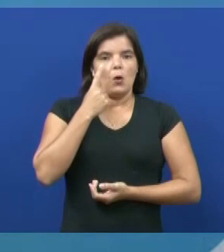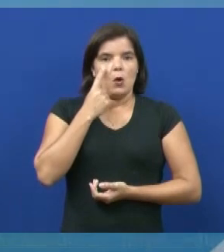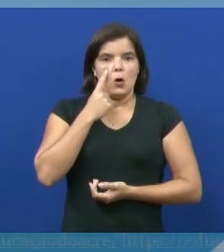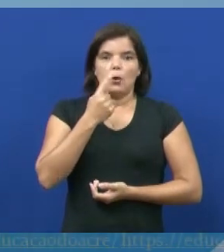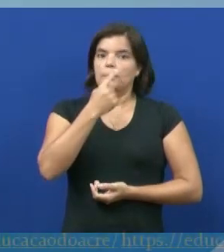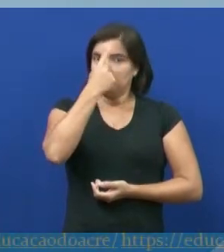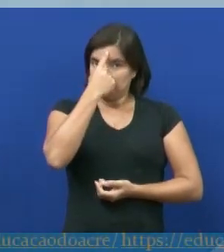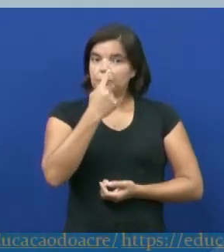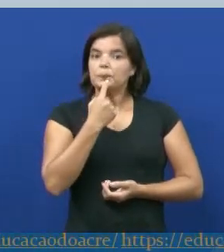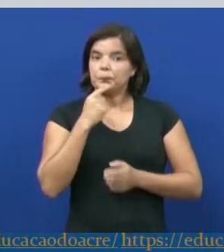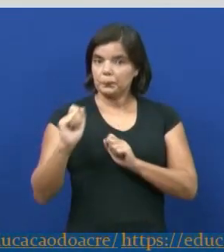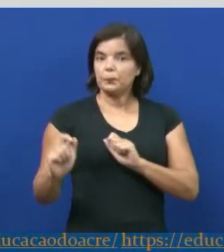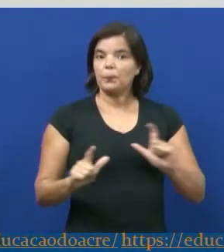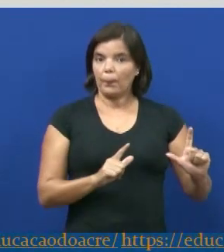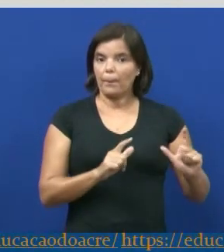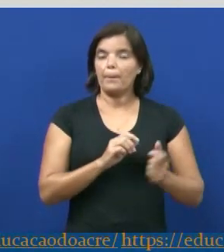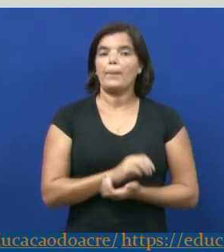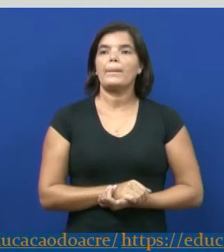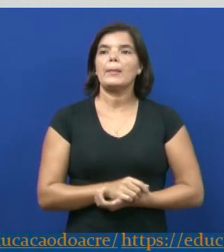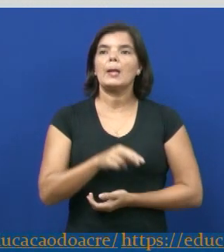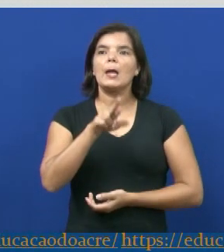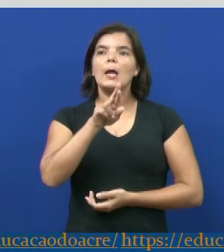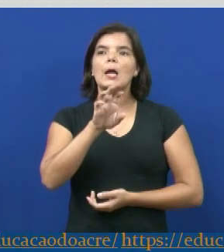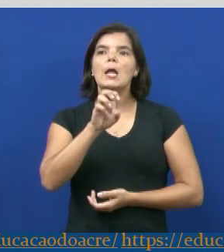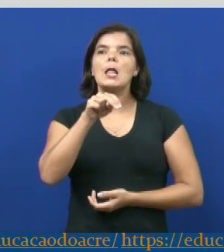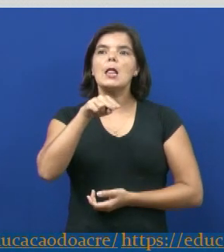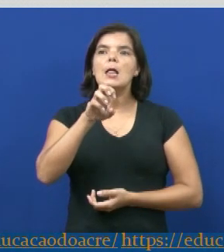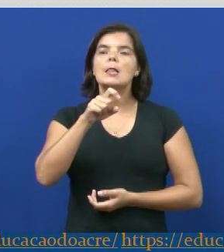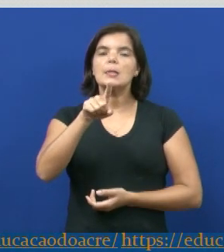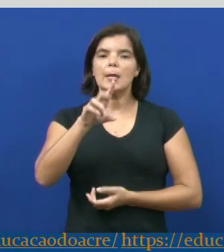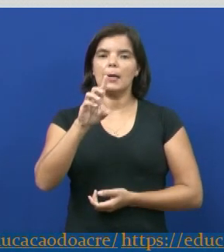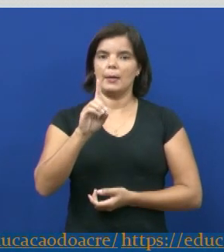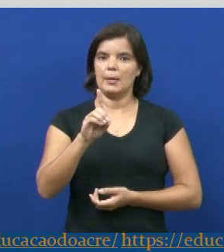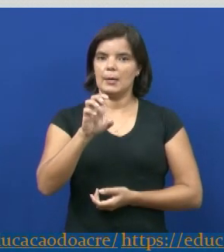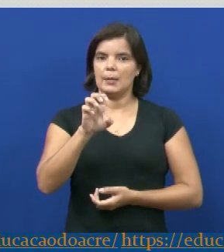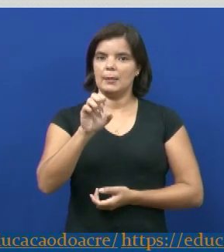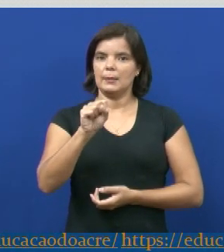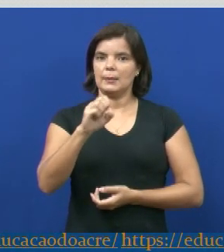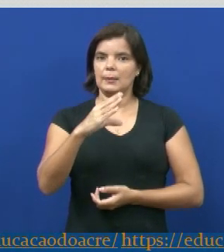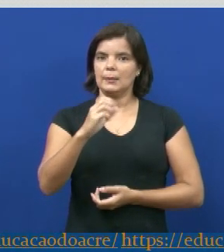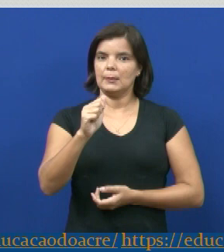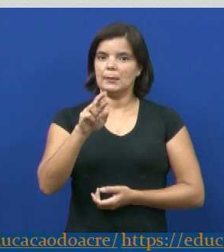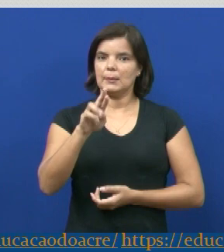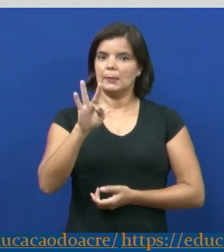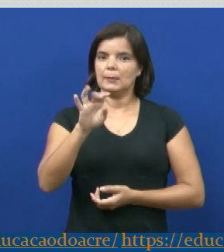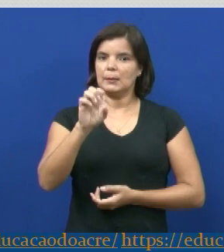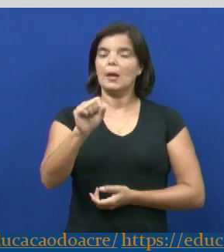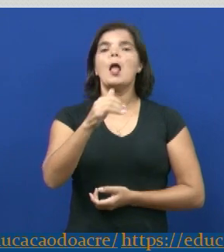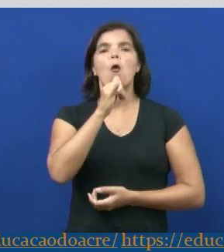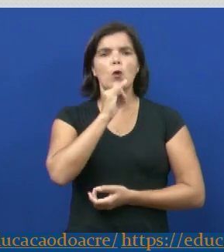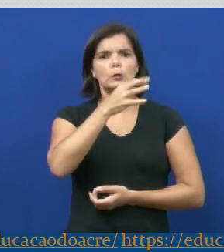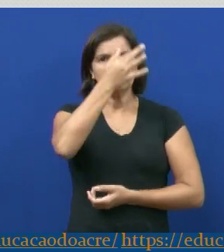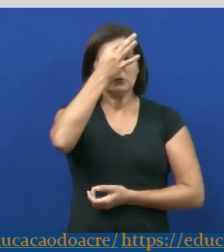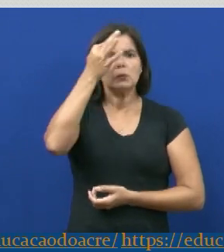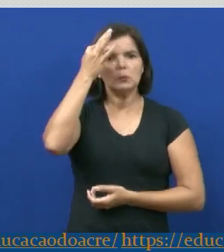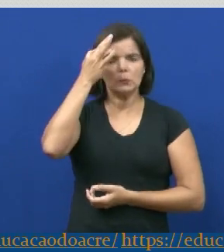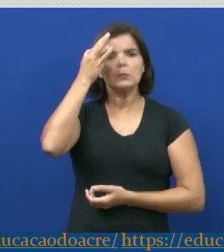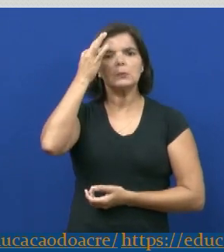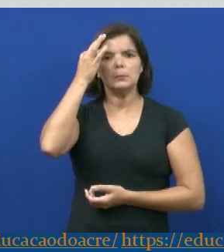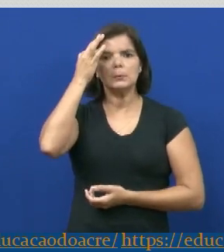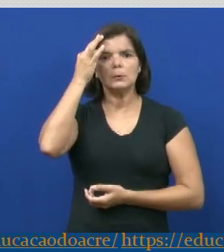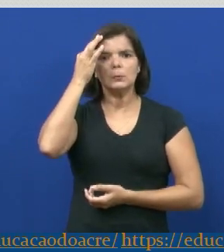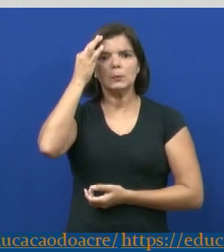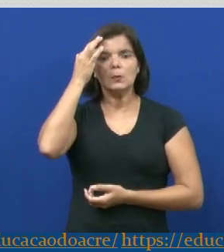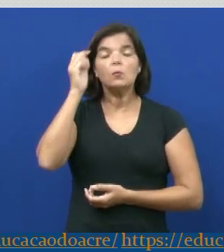Observem esse próximo slide. René Descartes. Ele é um exemplo de filósofo que defendeu